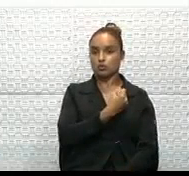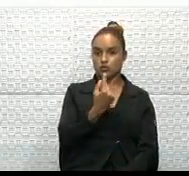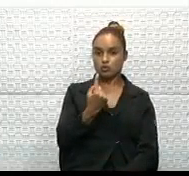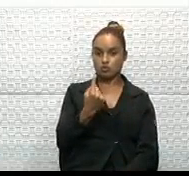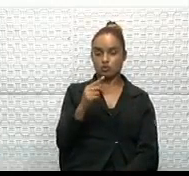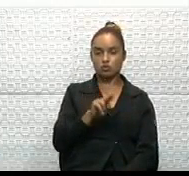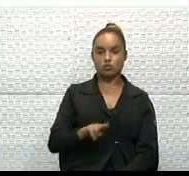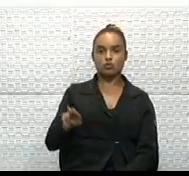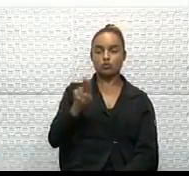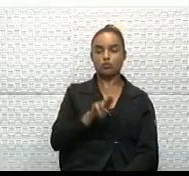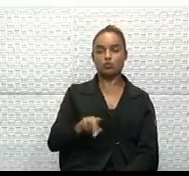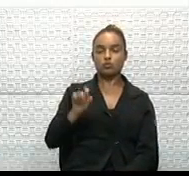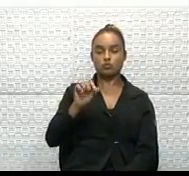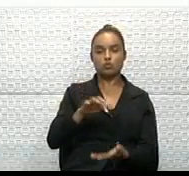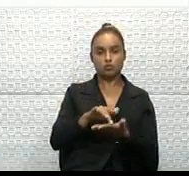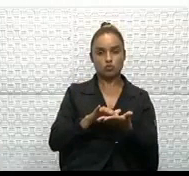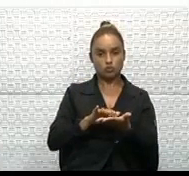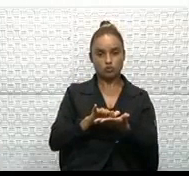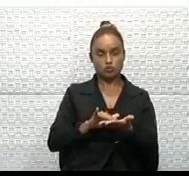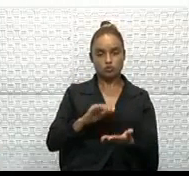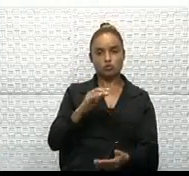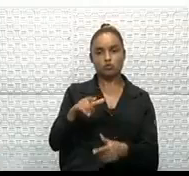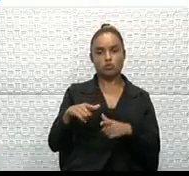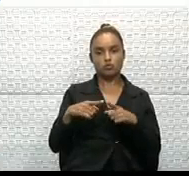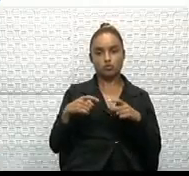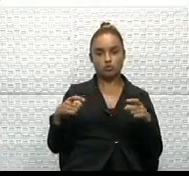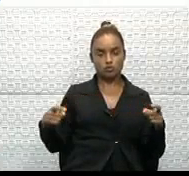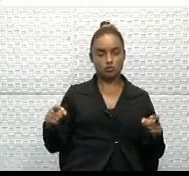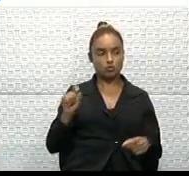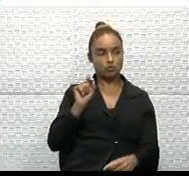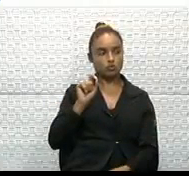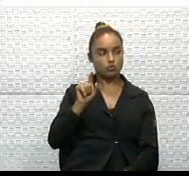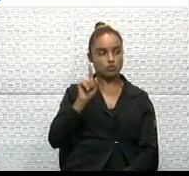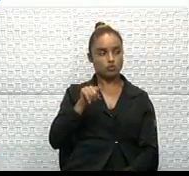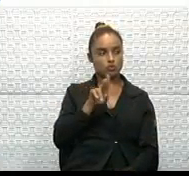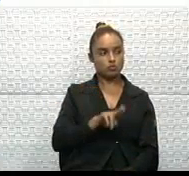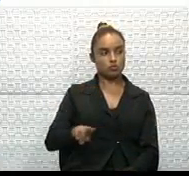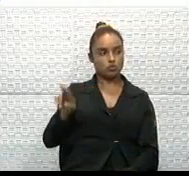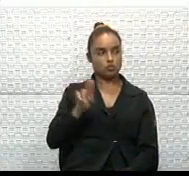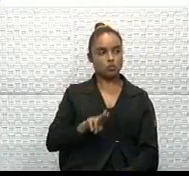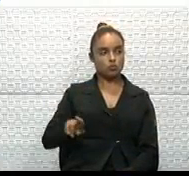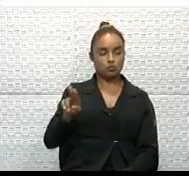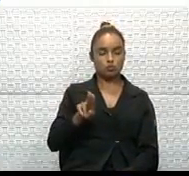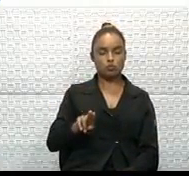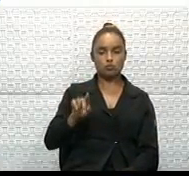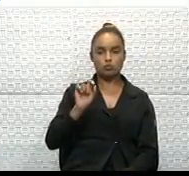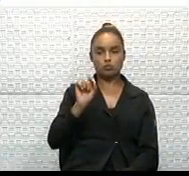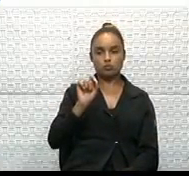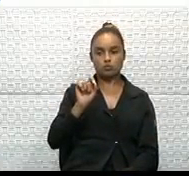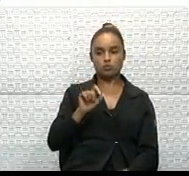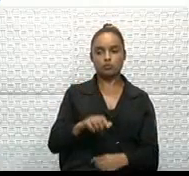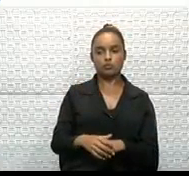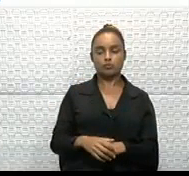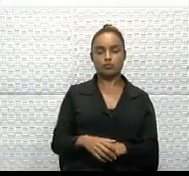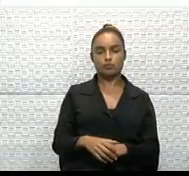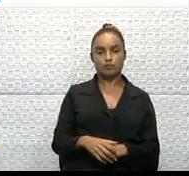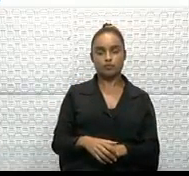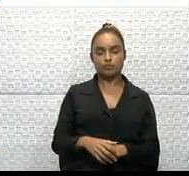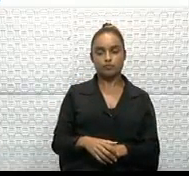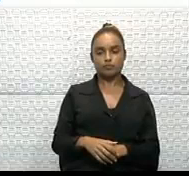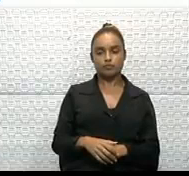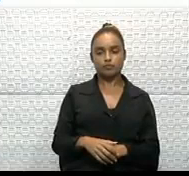utilizar uma calculadora científica. Então, nós vamos seguir os seguintes passos.